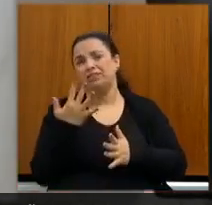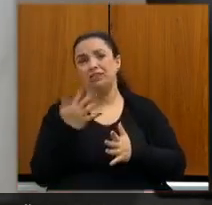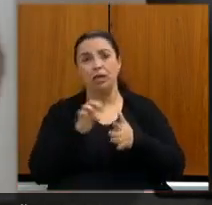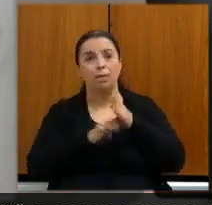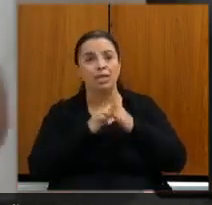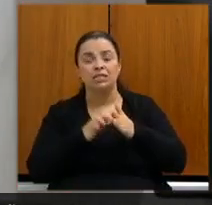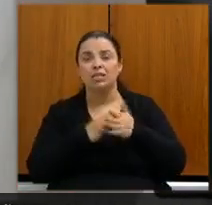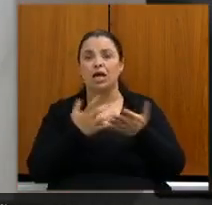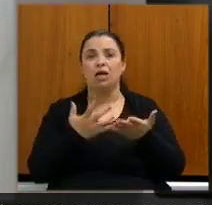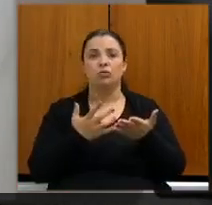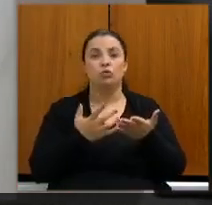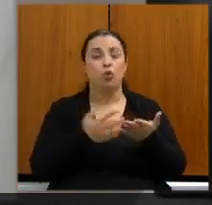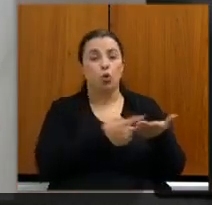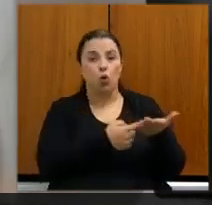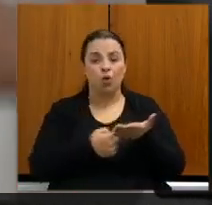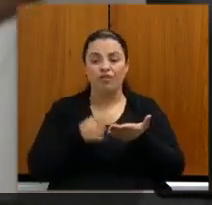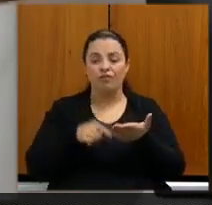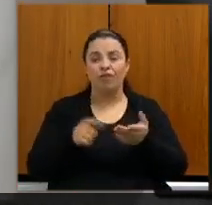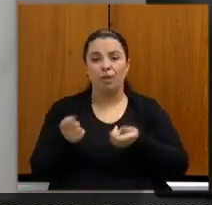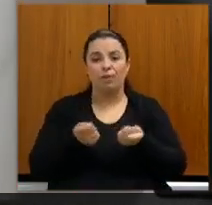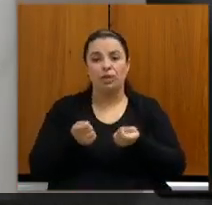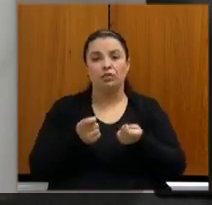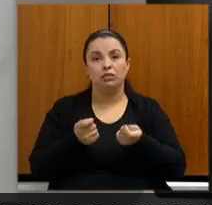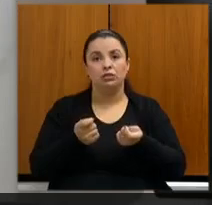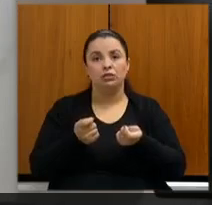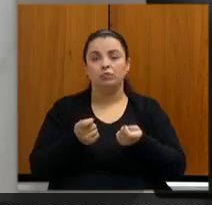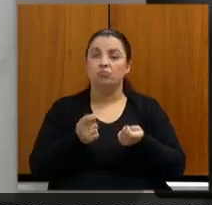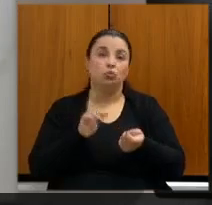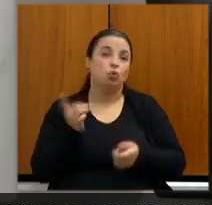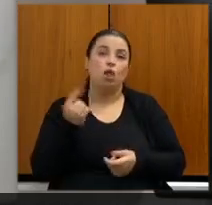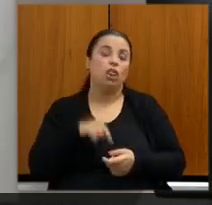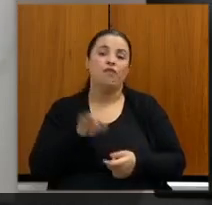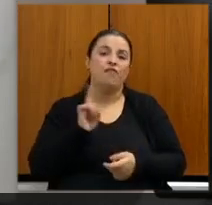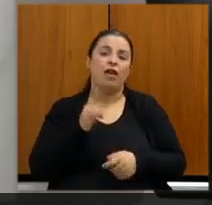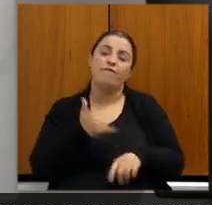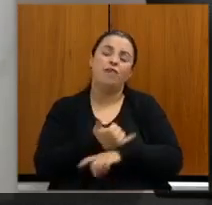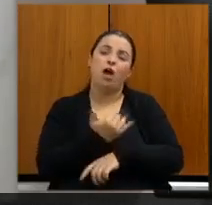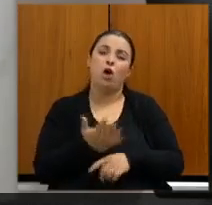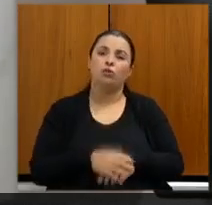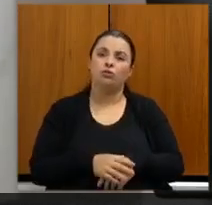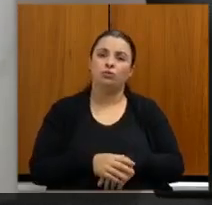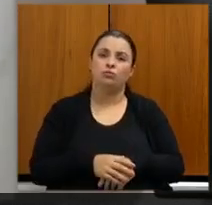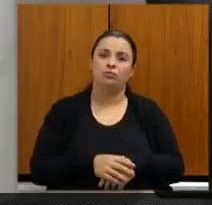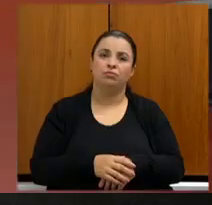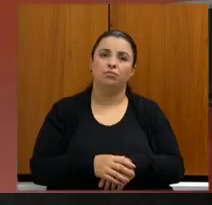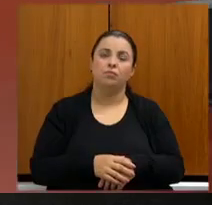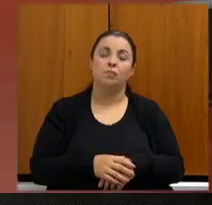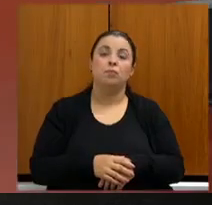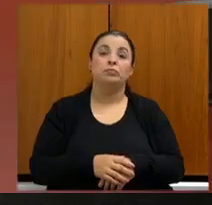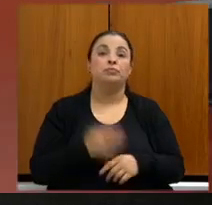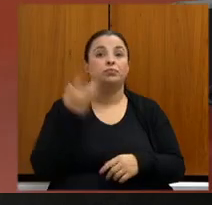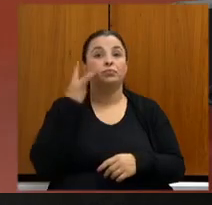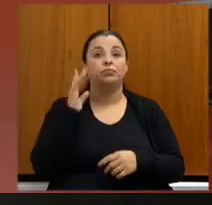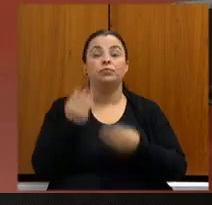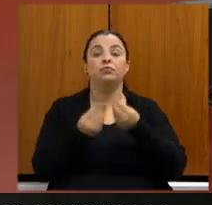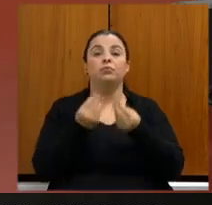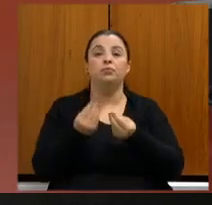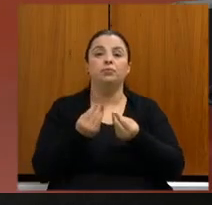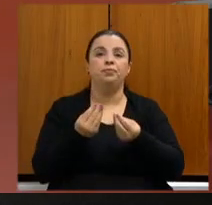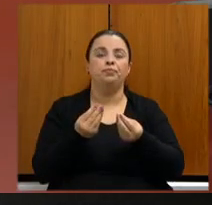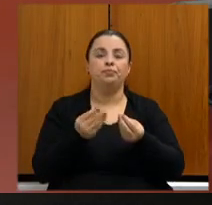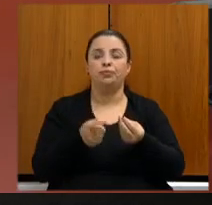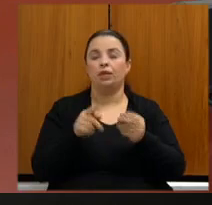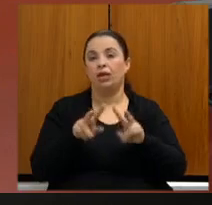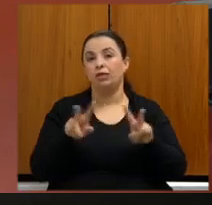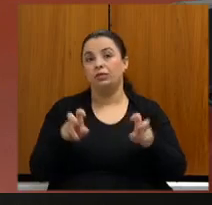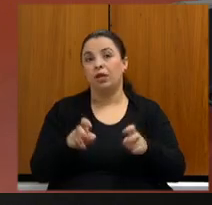convidados para vir mesa vocês não vem então surgiram aqui eu não sei se como mudar isso Deputado André mas talvez